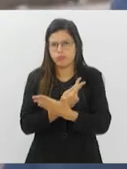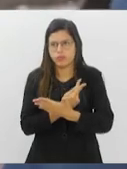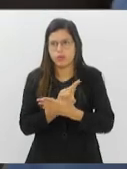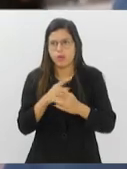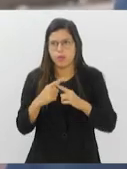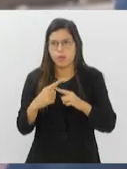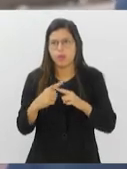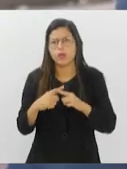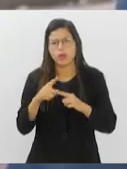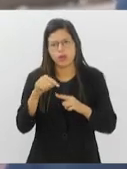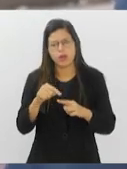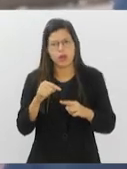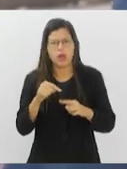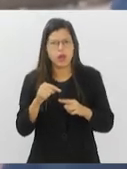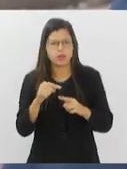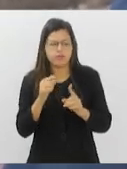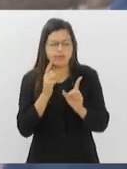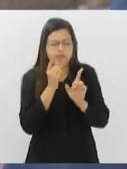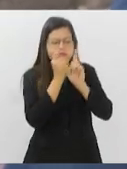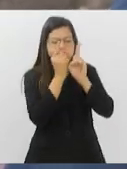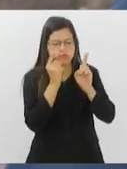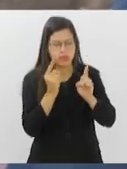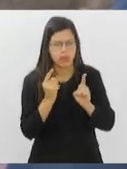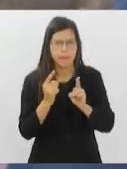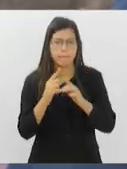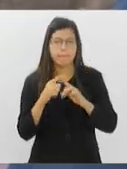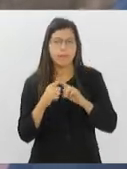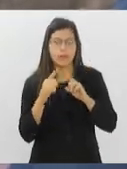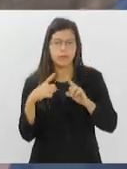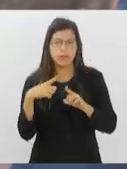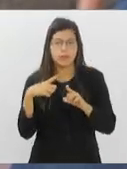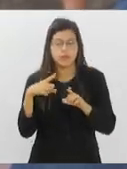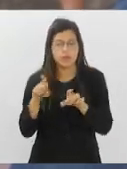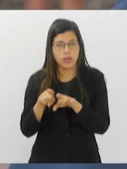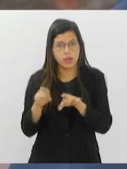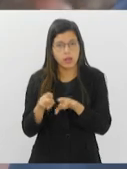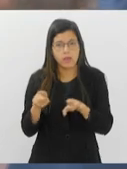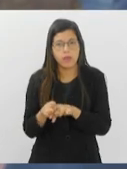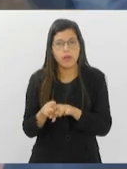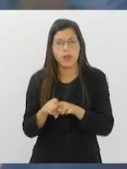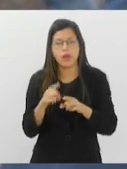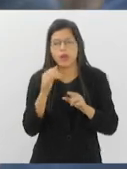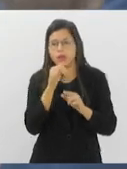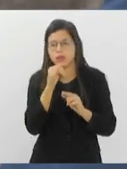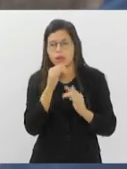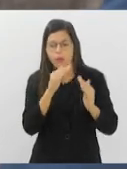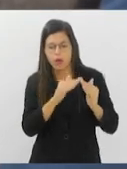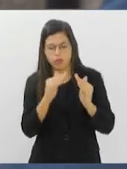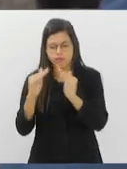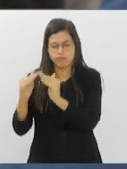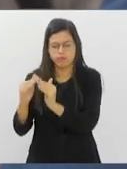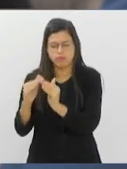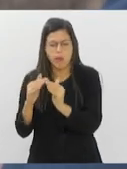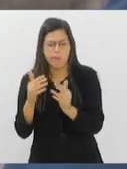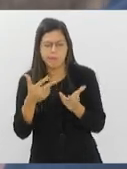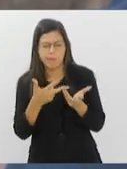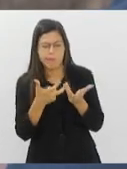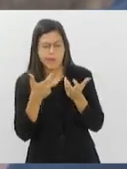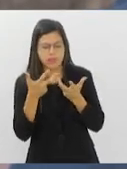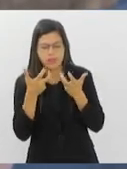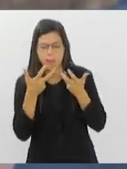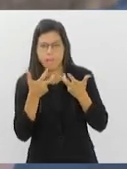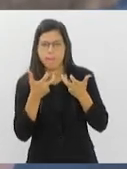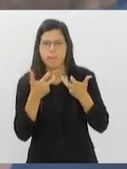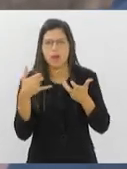seria um flagrante. Mas também existem situações de violência que um vizinho está assistindo a um idoso que